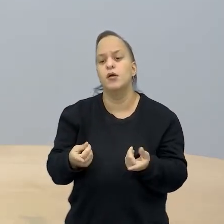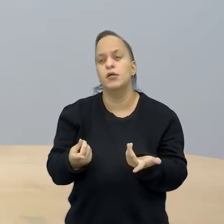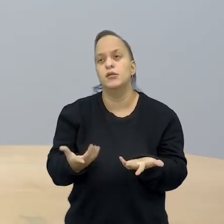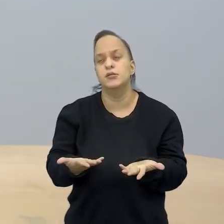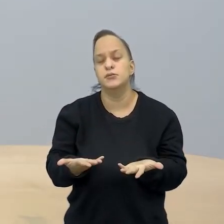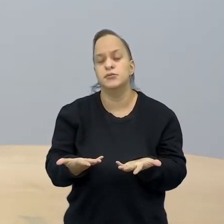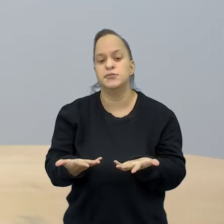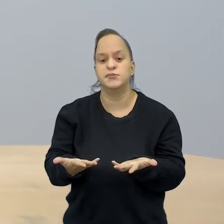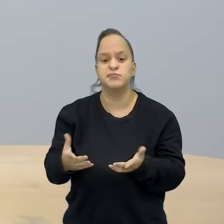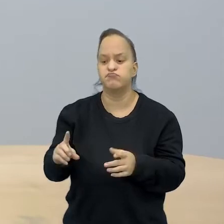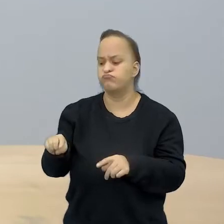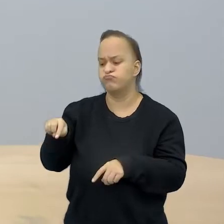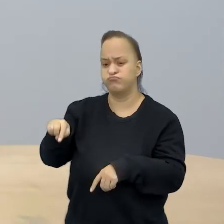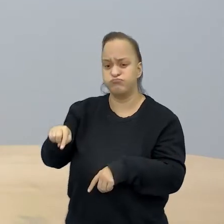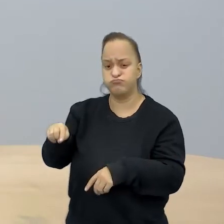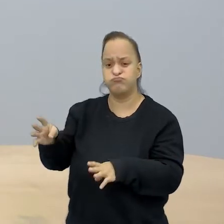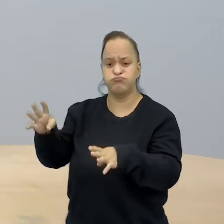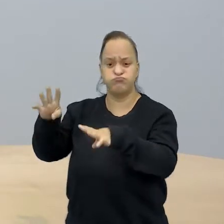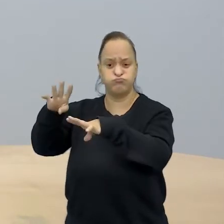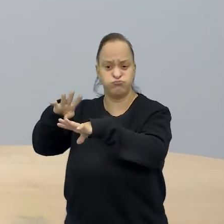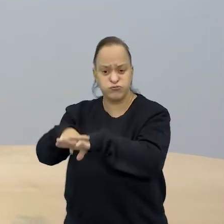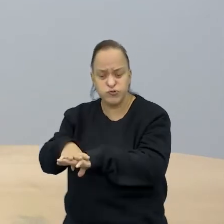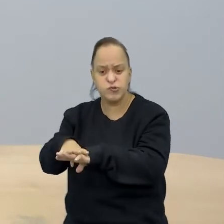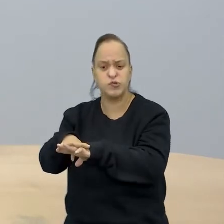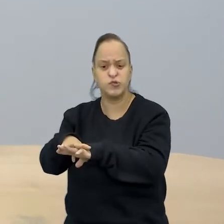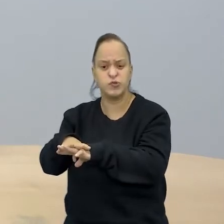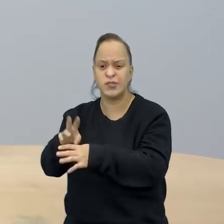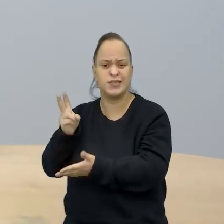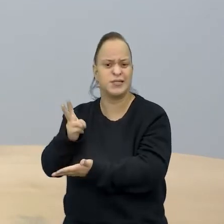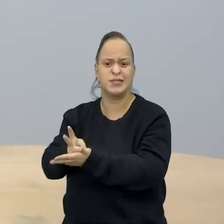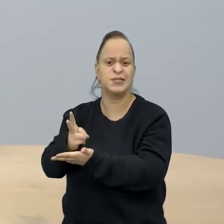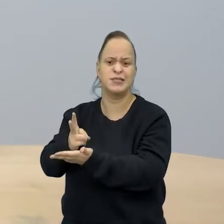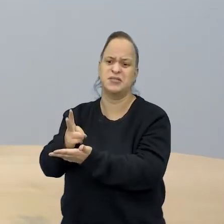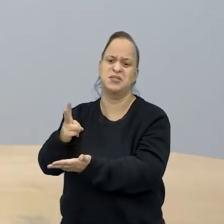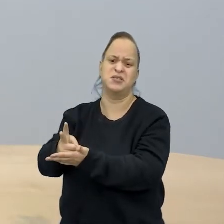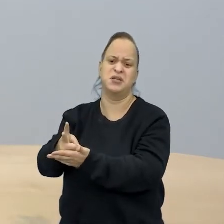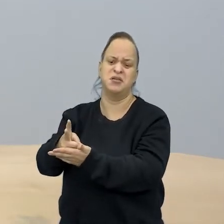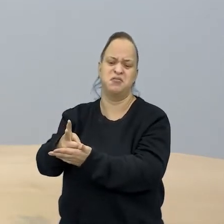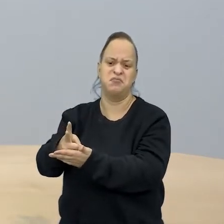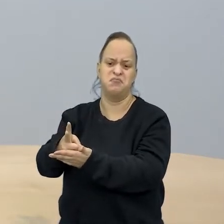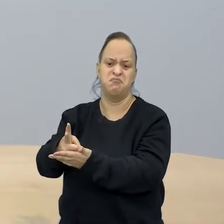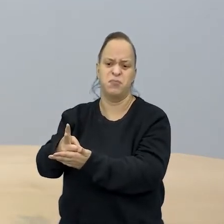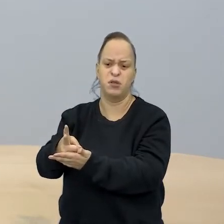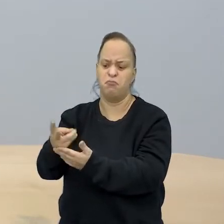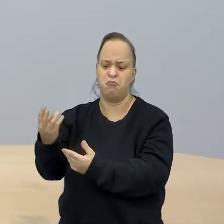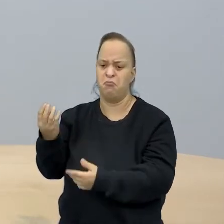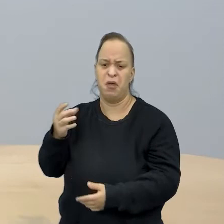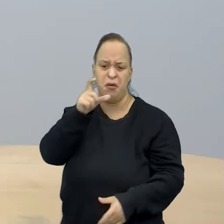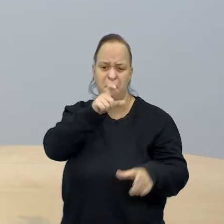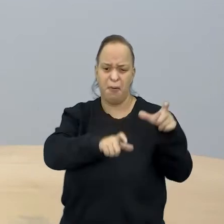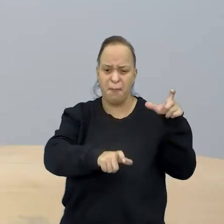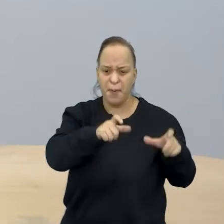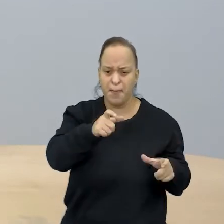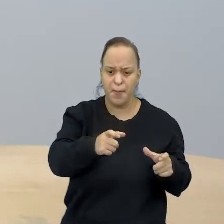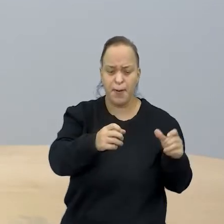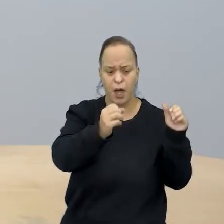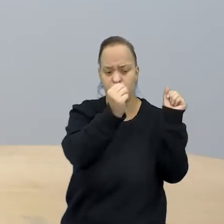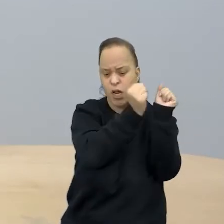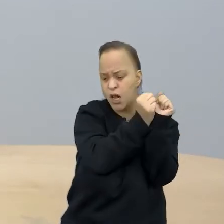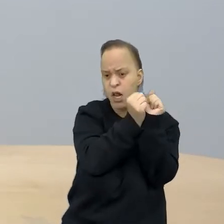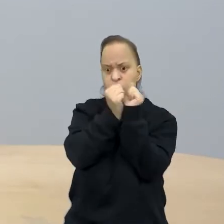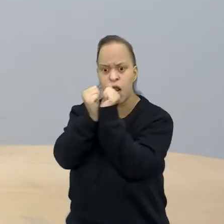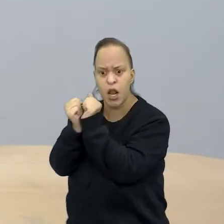como método por excelência de atingir a alma do condenado, né, fazendo-o repensar sobre